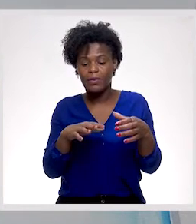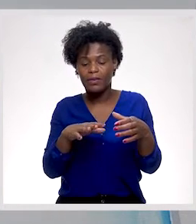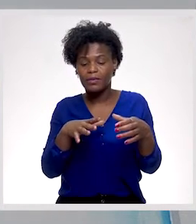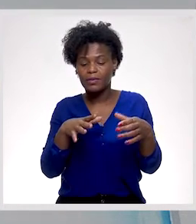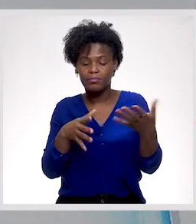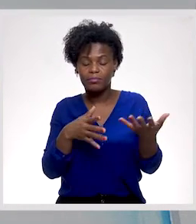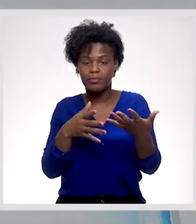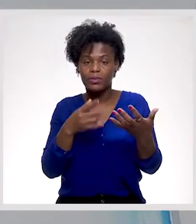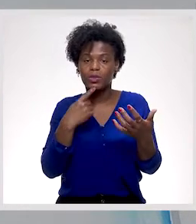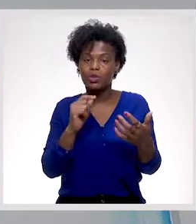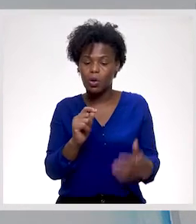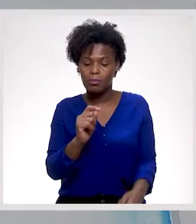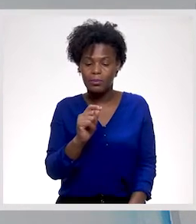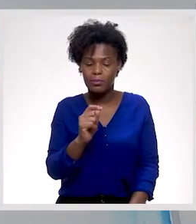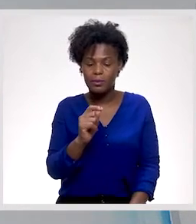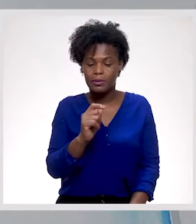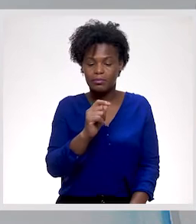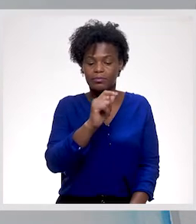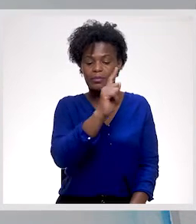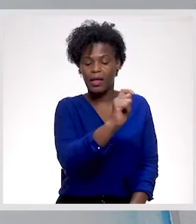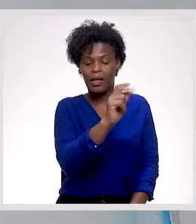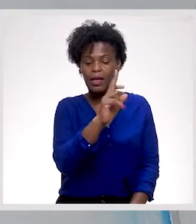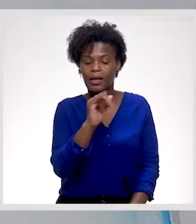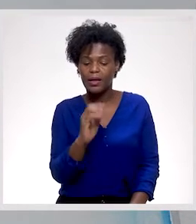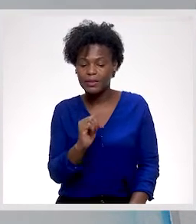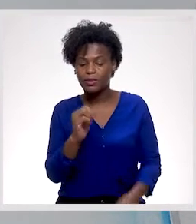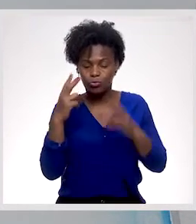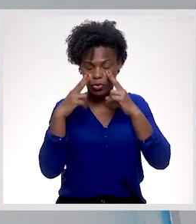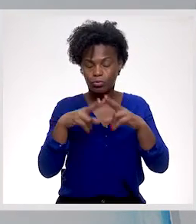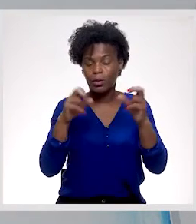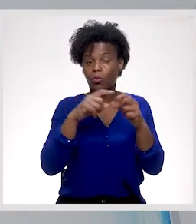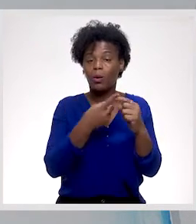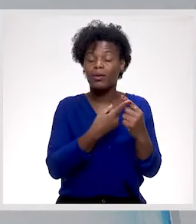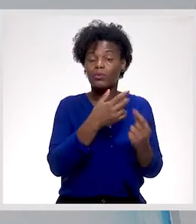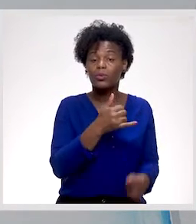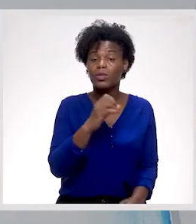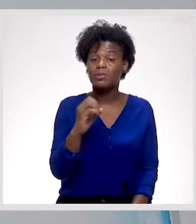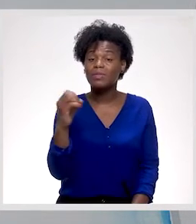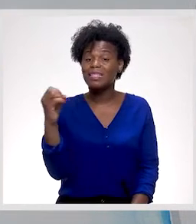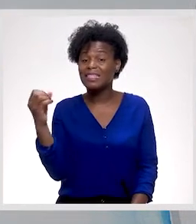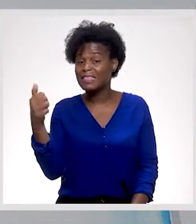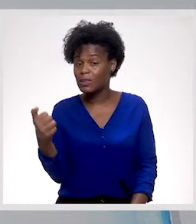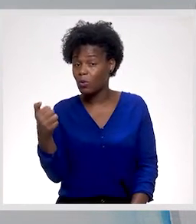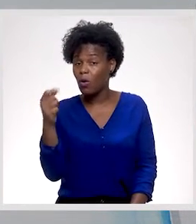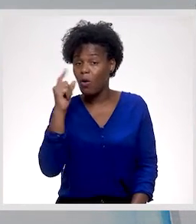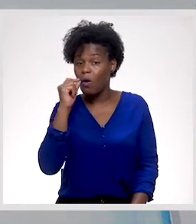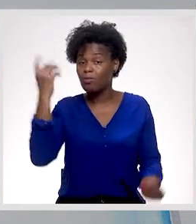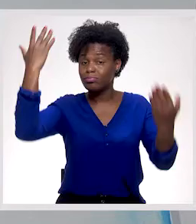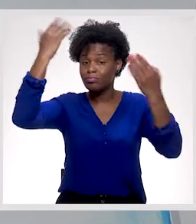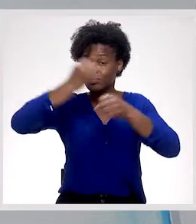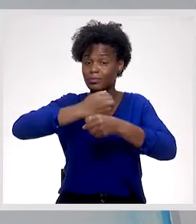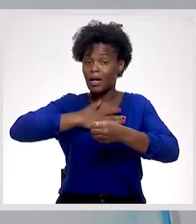o Eris, que foi descoberto no ano de 2005 por um astrônomo norte-americano de